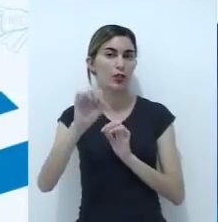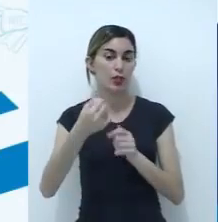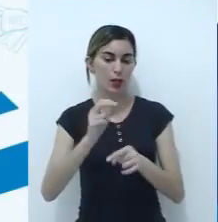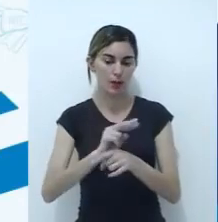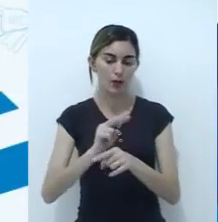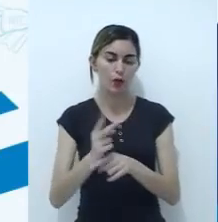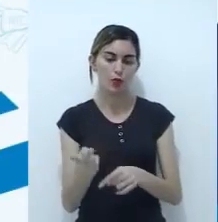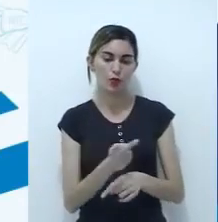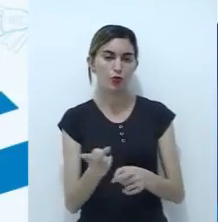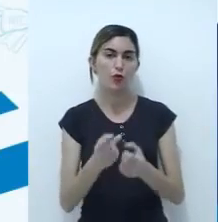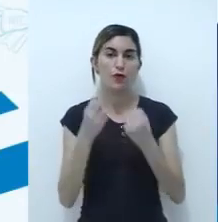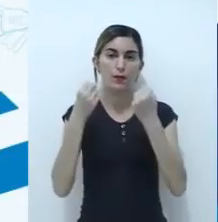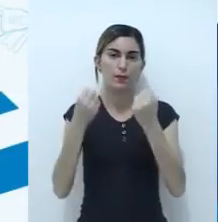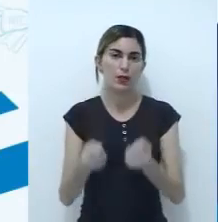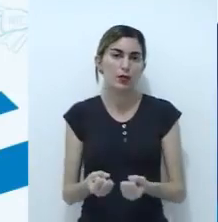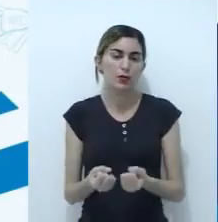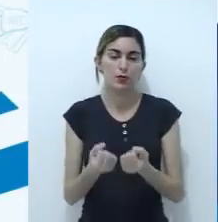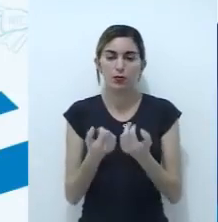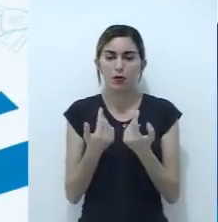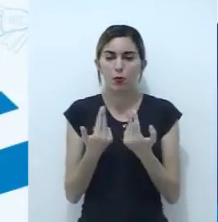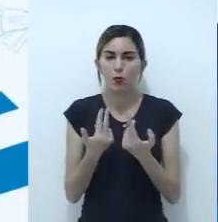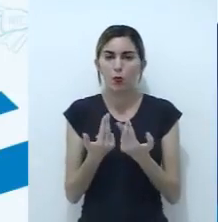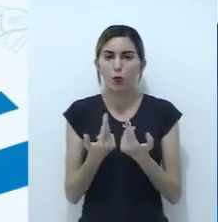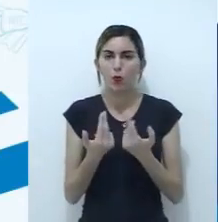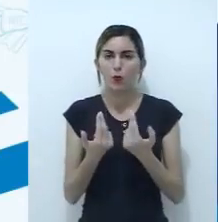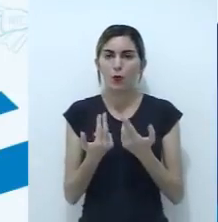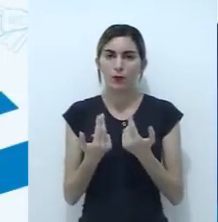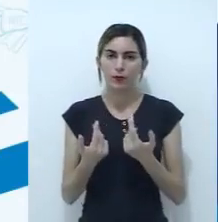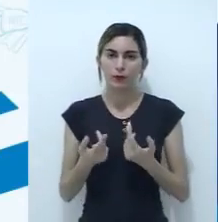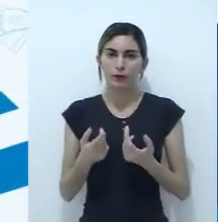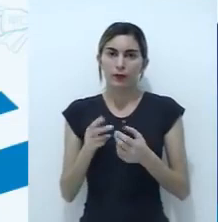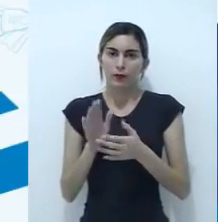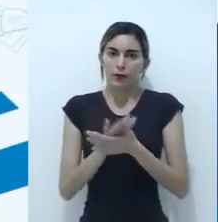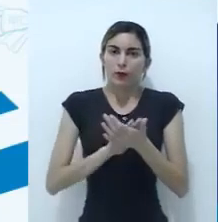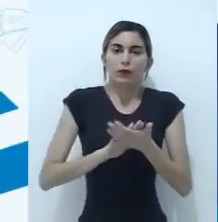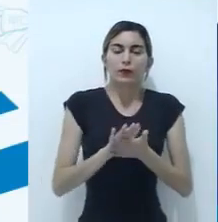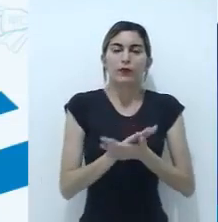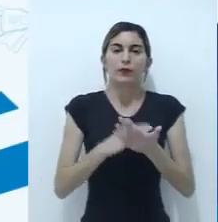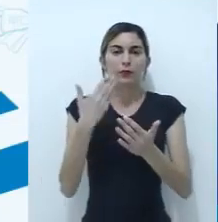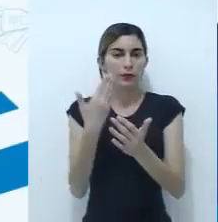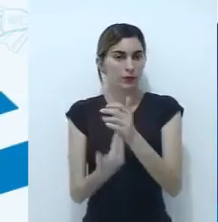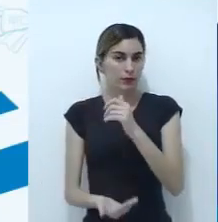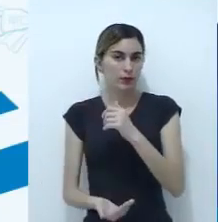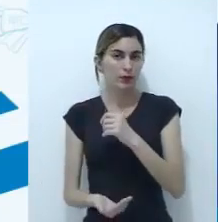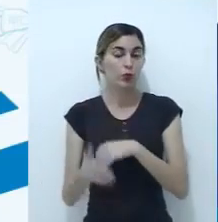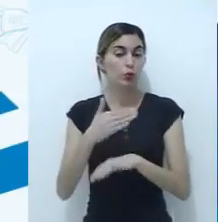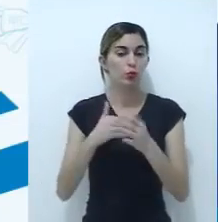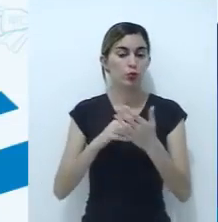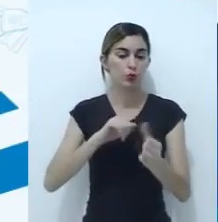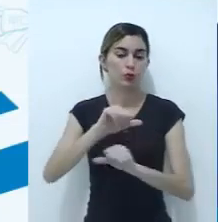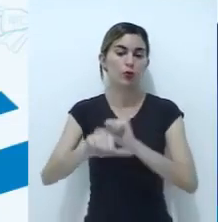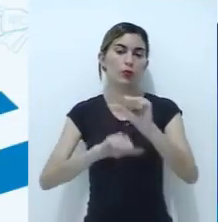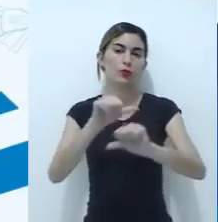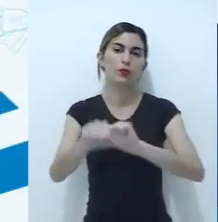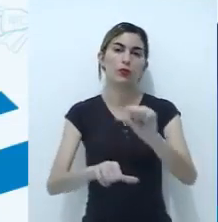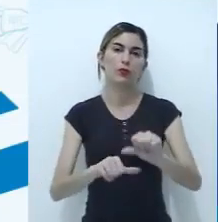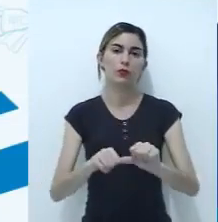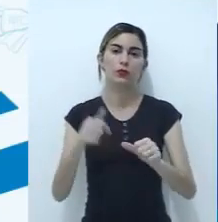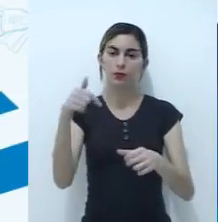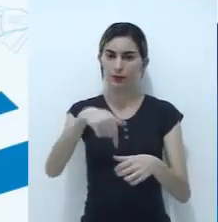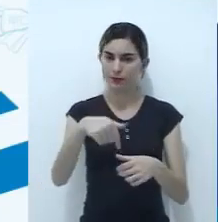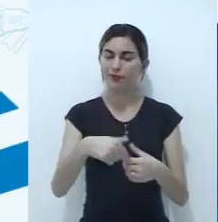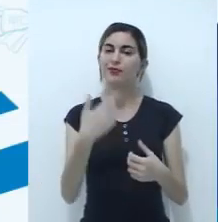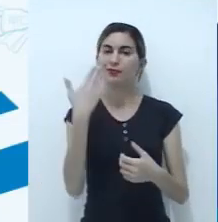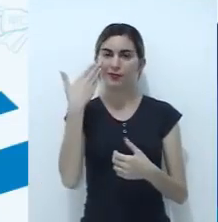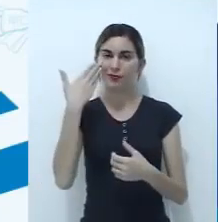da conservação das massas, né, onde na natureza nada se perde e tudo é transformado,